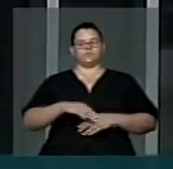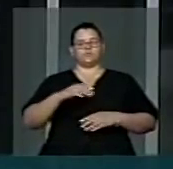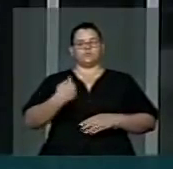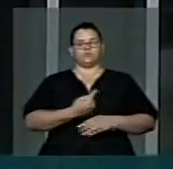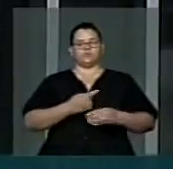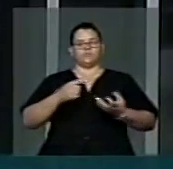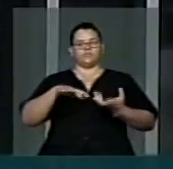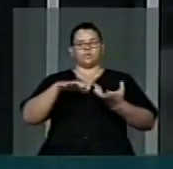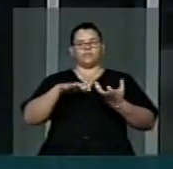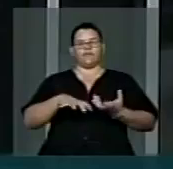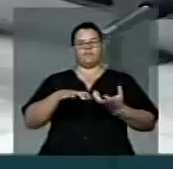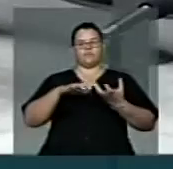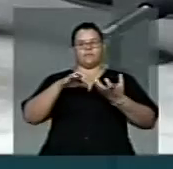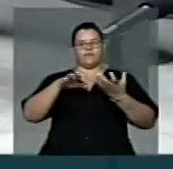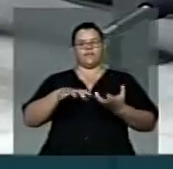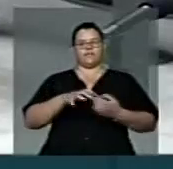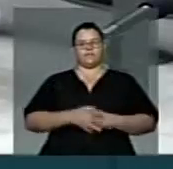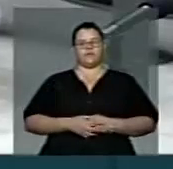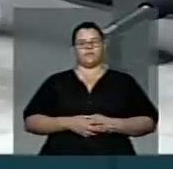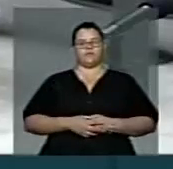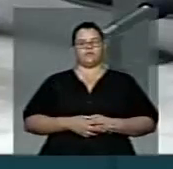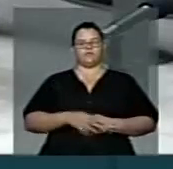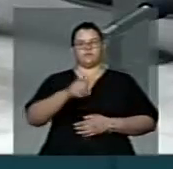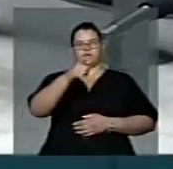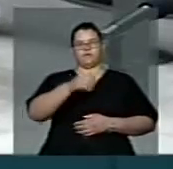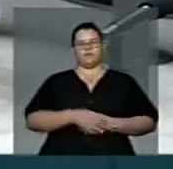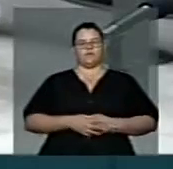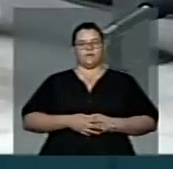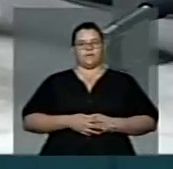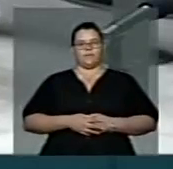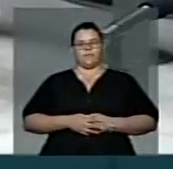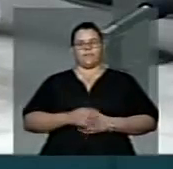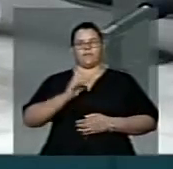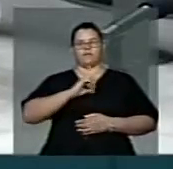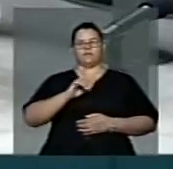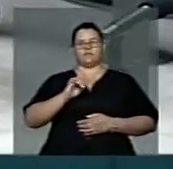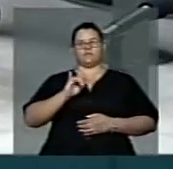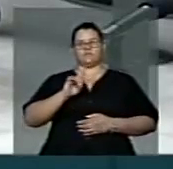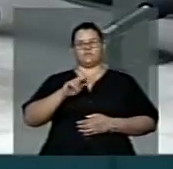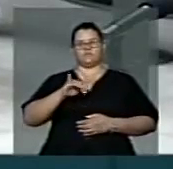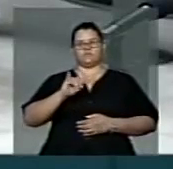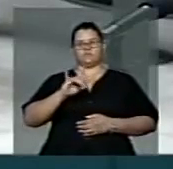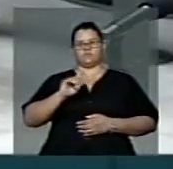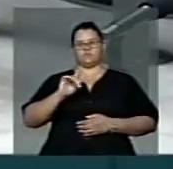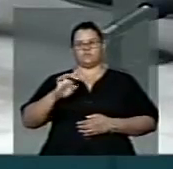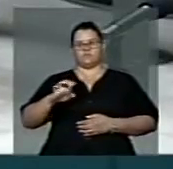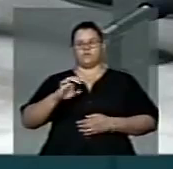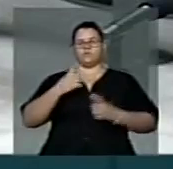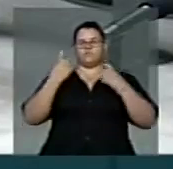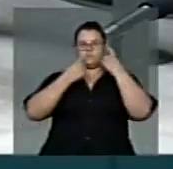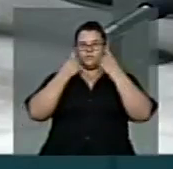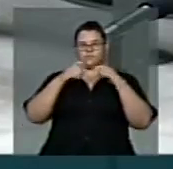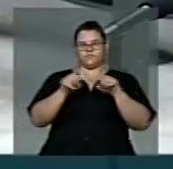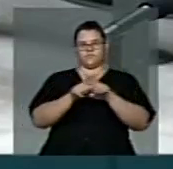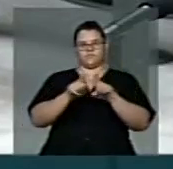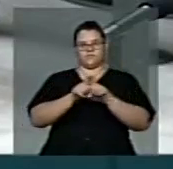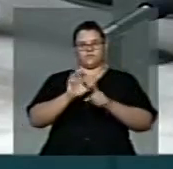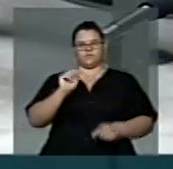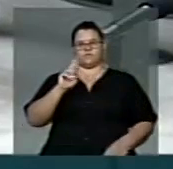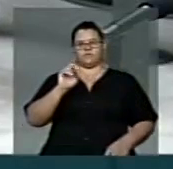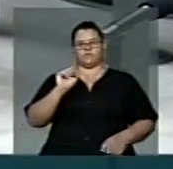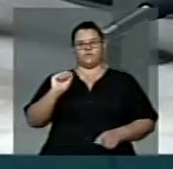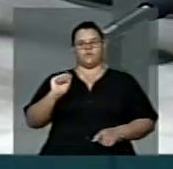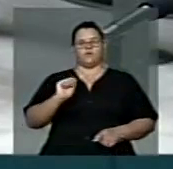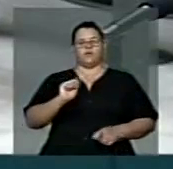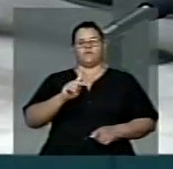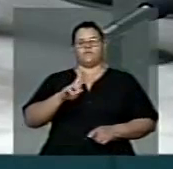a continuação do trabalho do Nelson, né, da honradez, da dignidade, da preocupação com a causa pública, mas